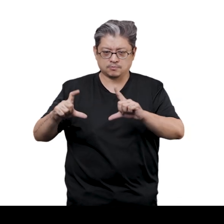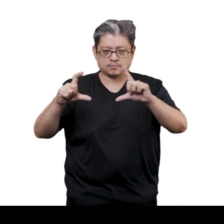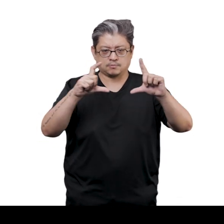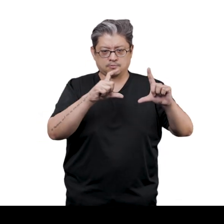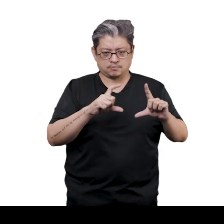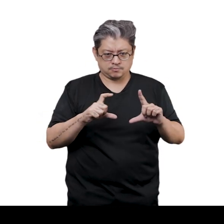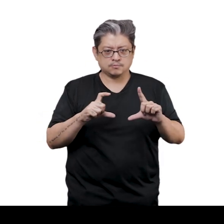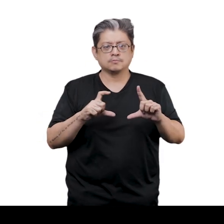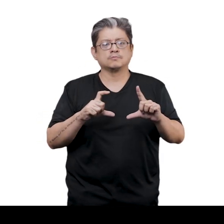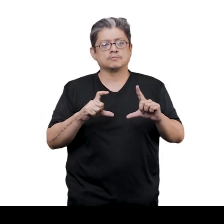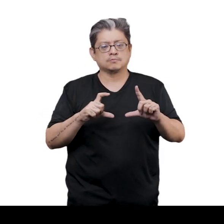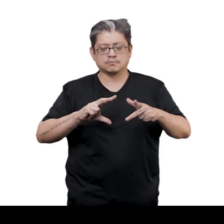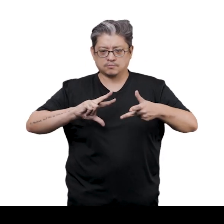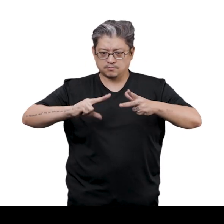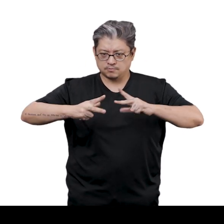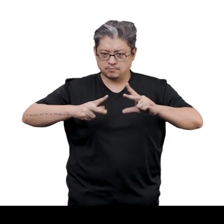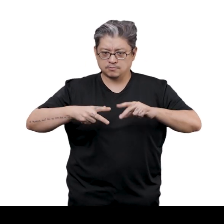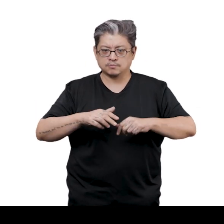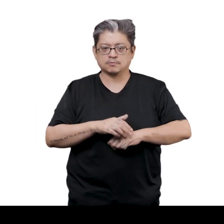marcadamente geométricas.